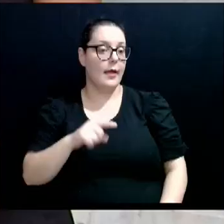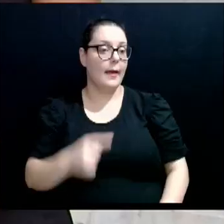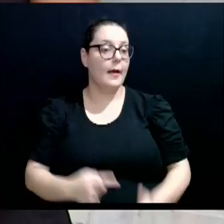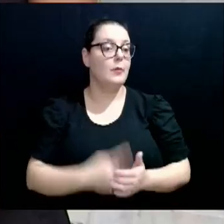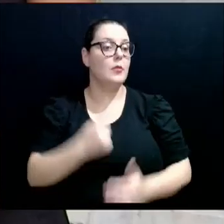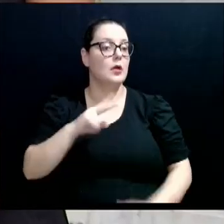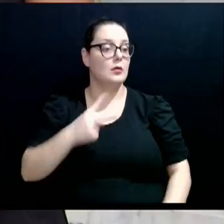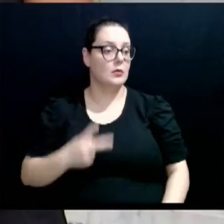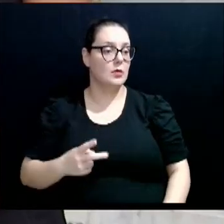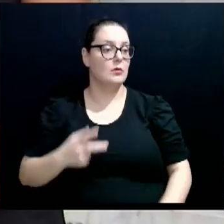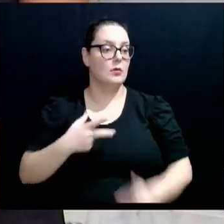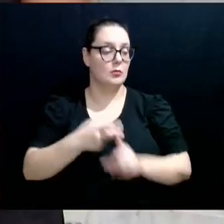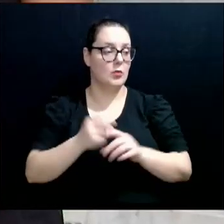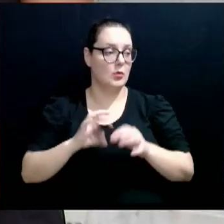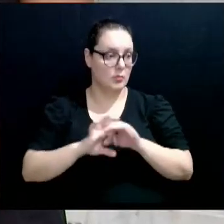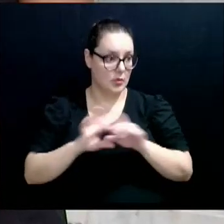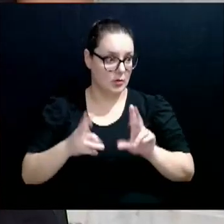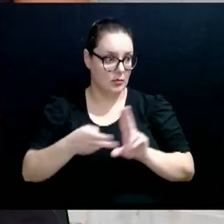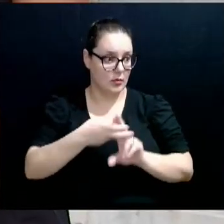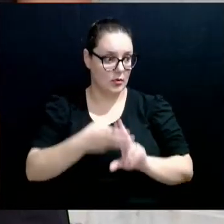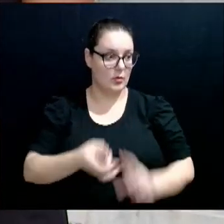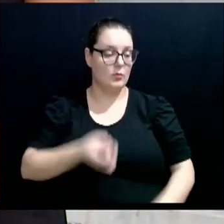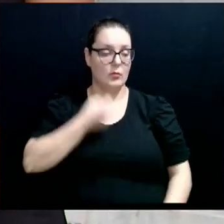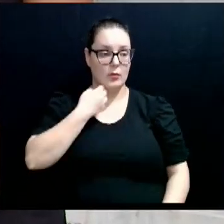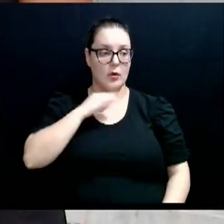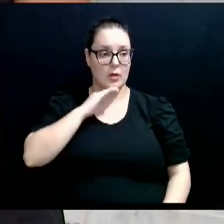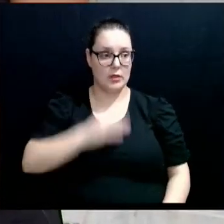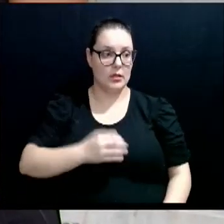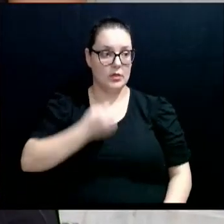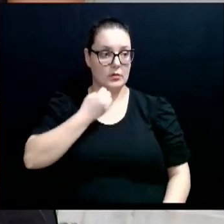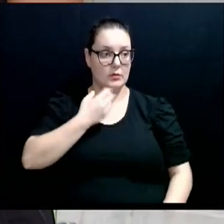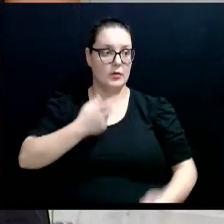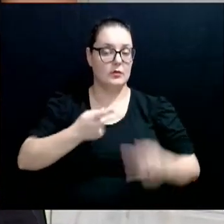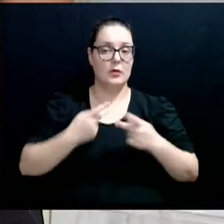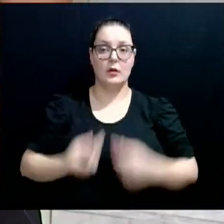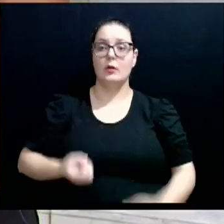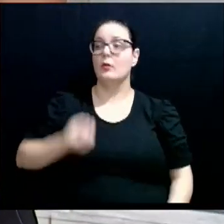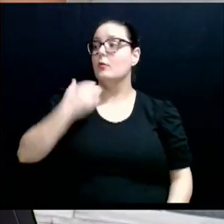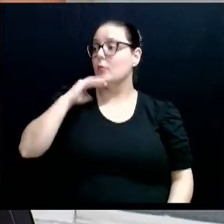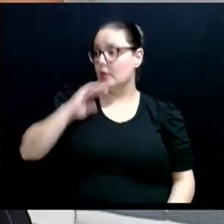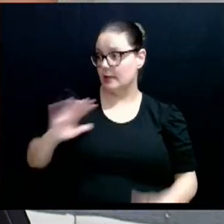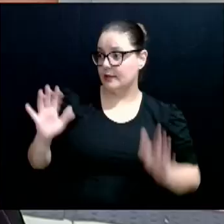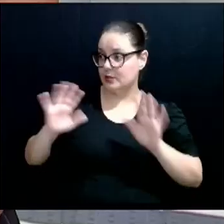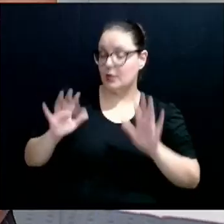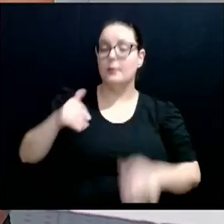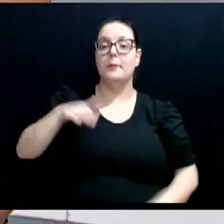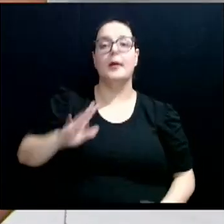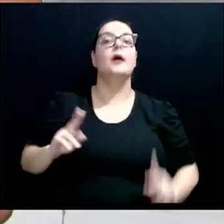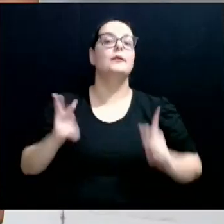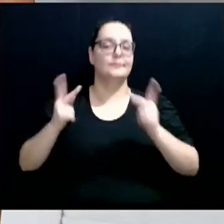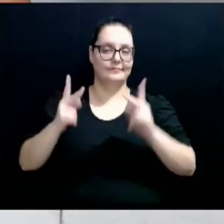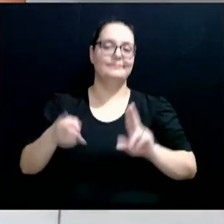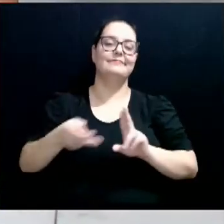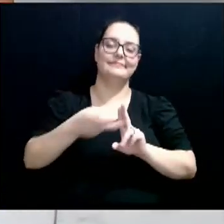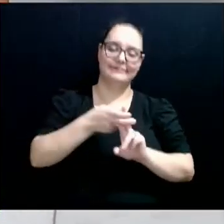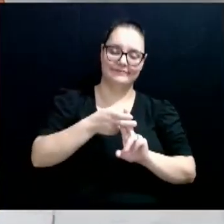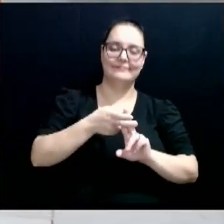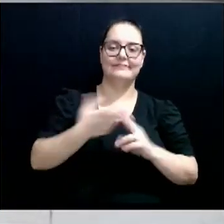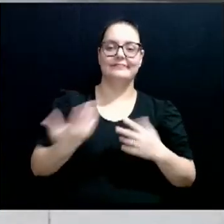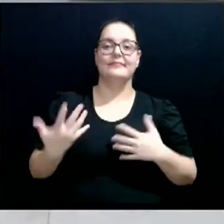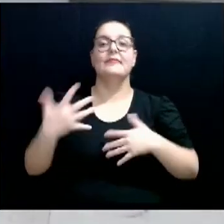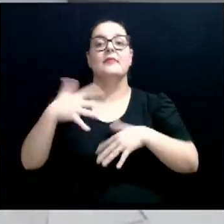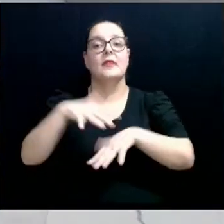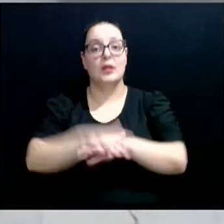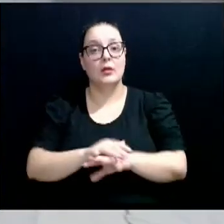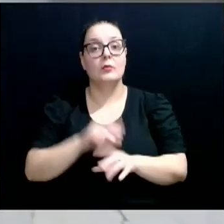pelo SUS? Boa tarde, seja bem-vinda. Olá, boa tarde. Sim, é mais uma conquista aí do SUS, né? A incorporação dessa vacina, que